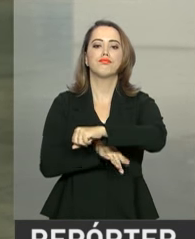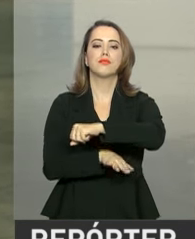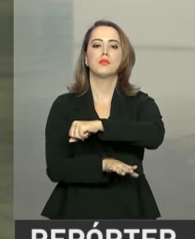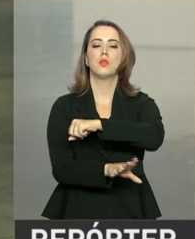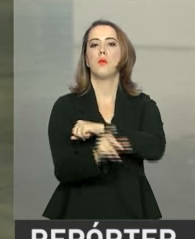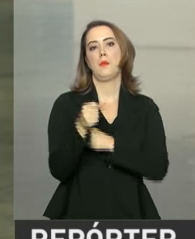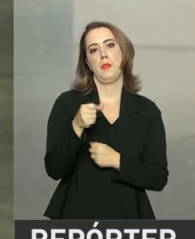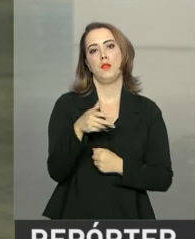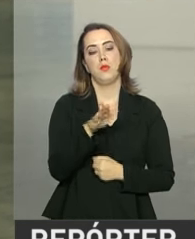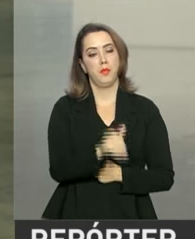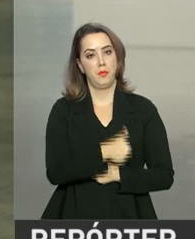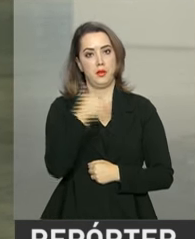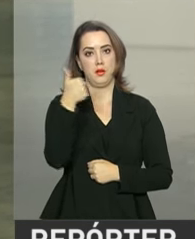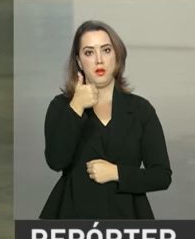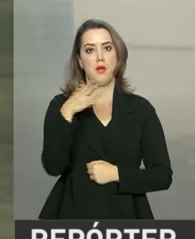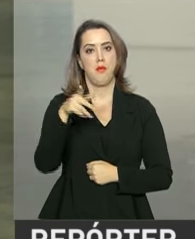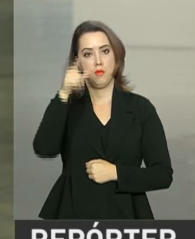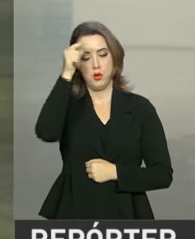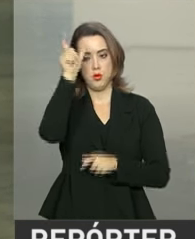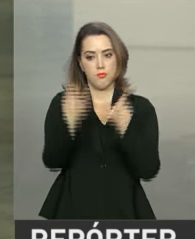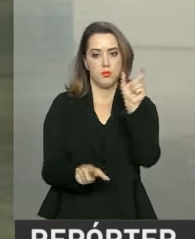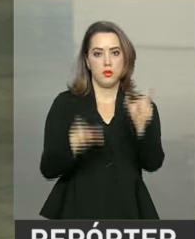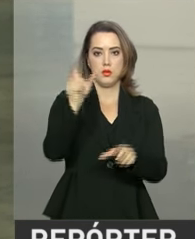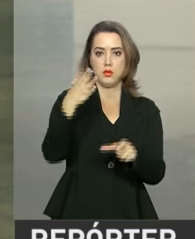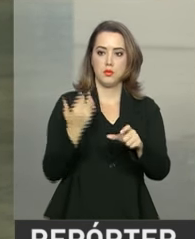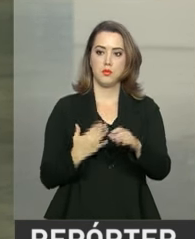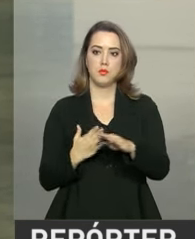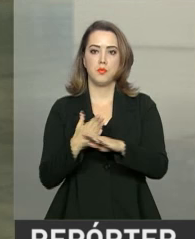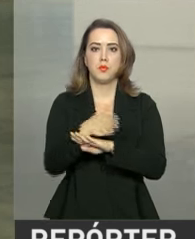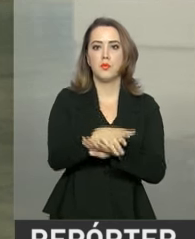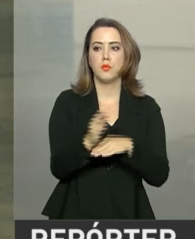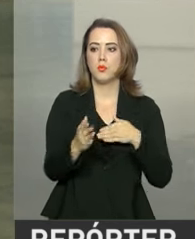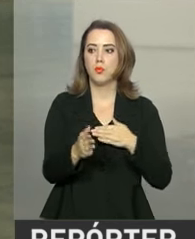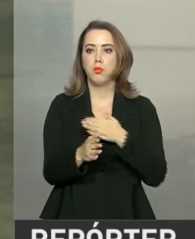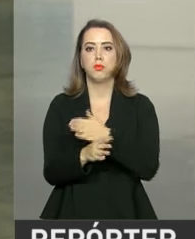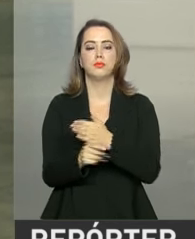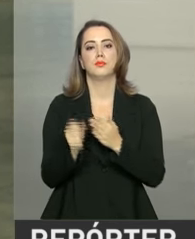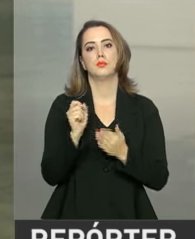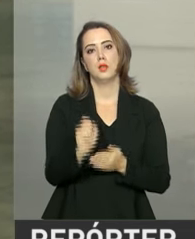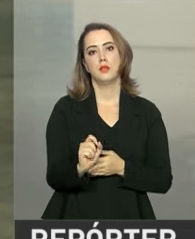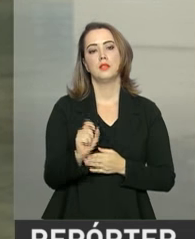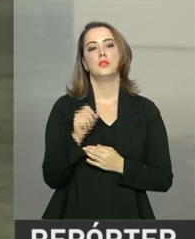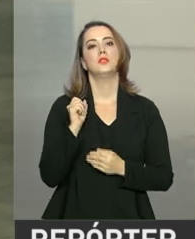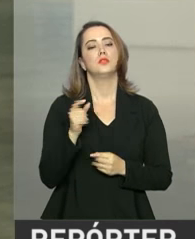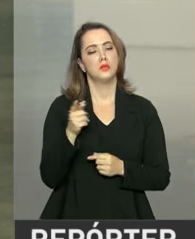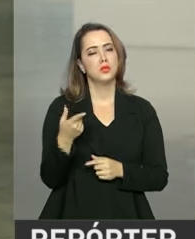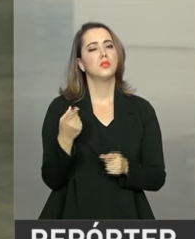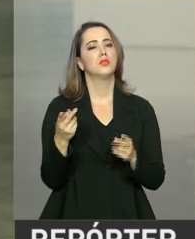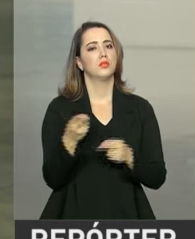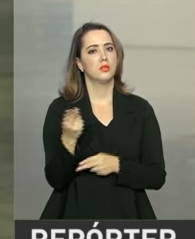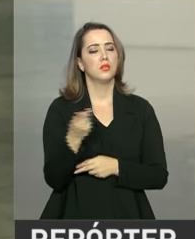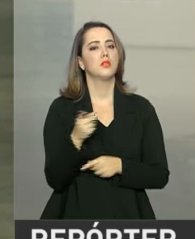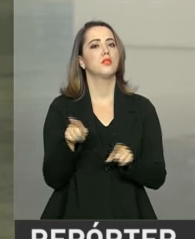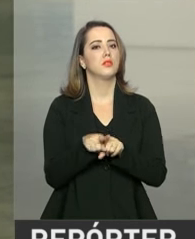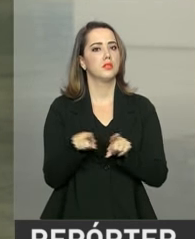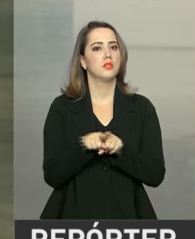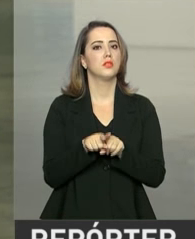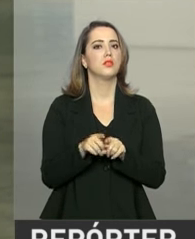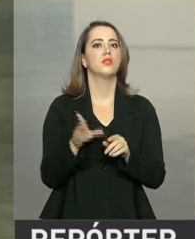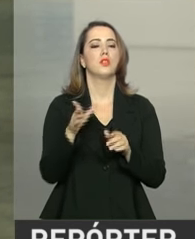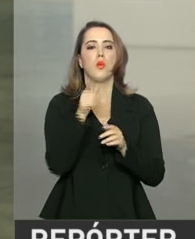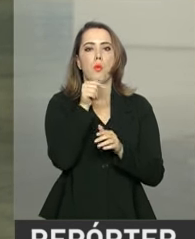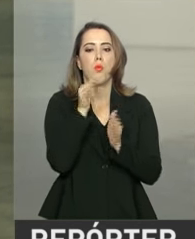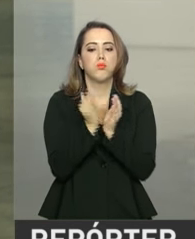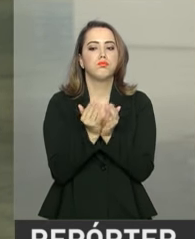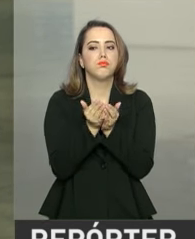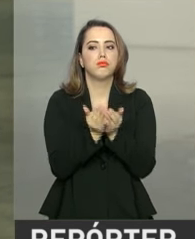tráfego de passageiros do continente para a ilha ou vice-versa da ilha para o continente, quanto também o transporte de